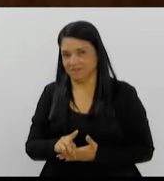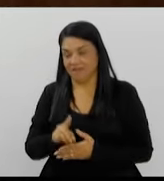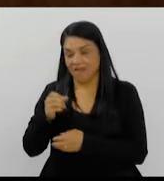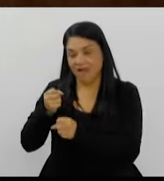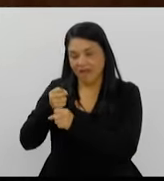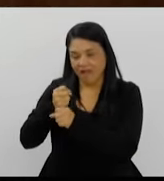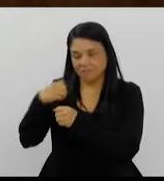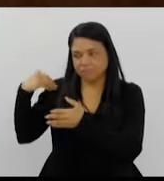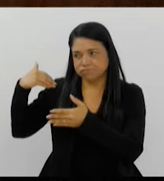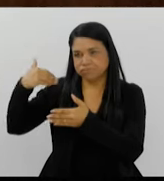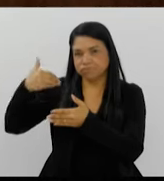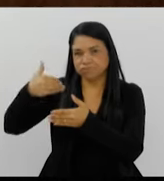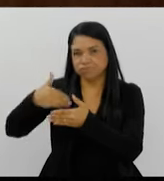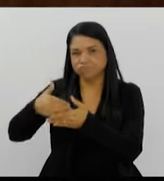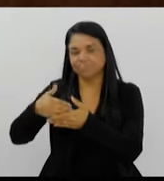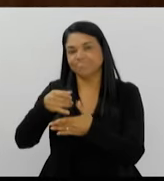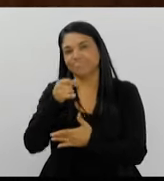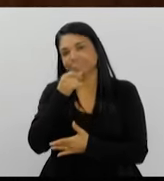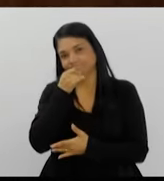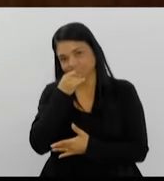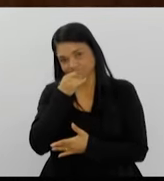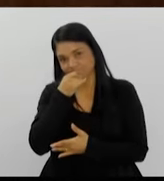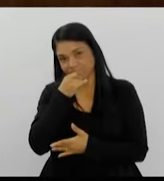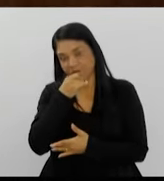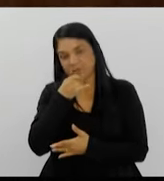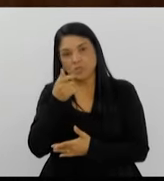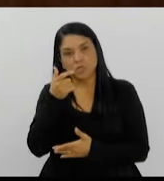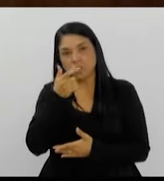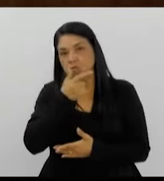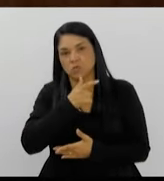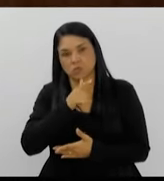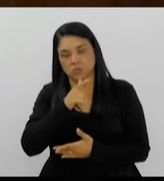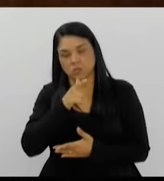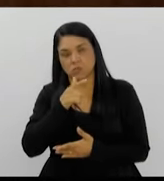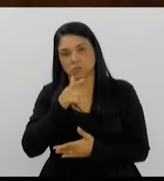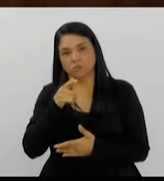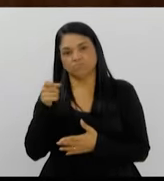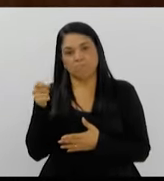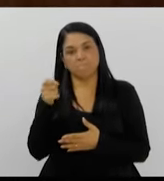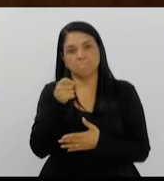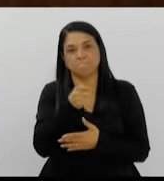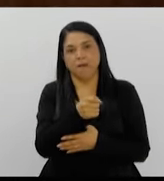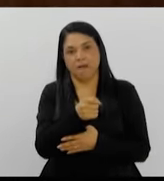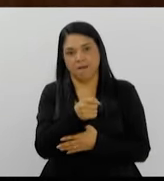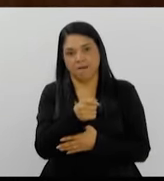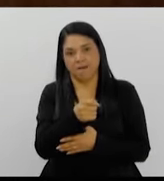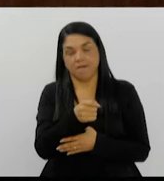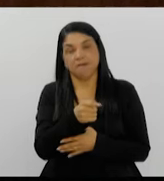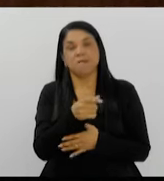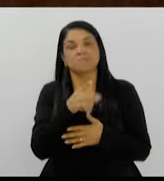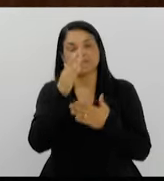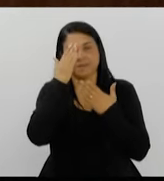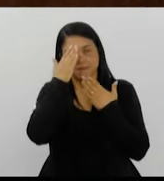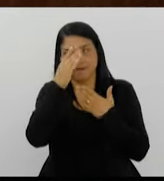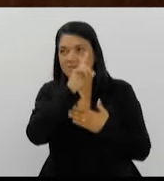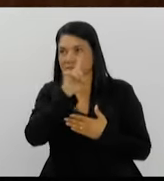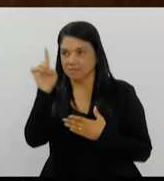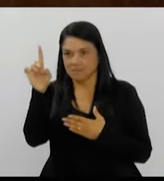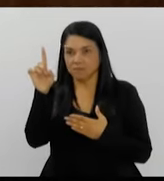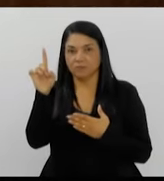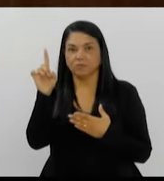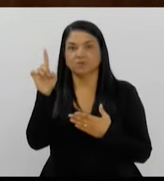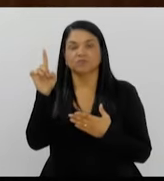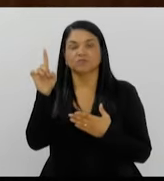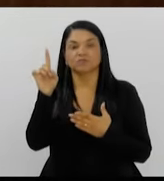anos infelizmente eles não foram tratados assim mas graças a Deus esses